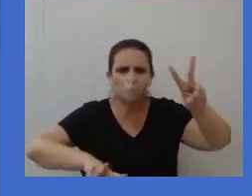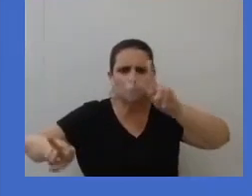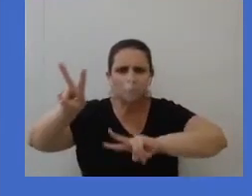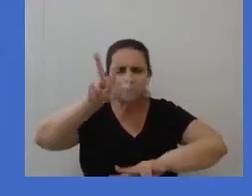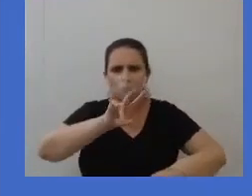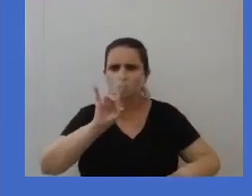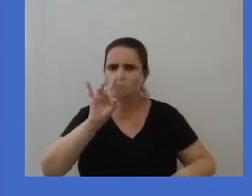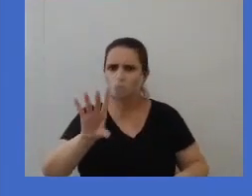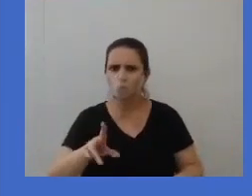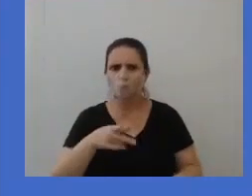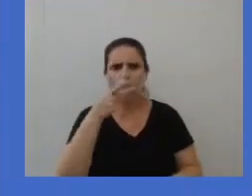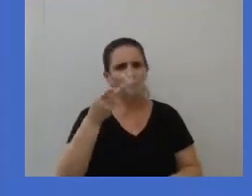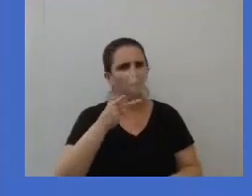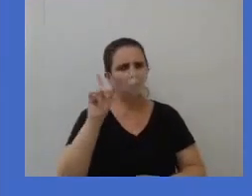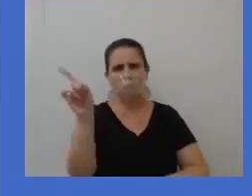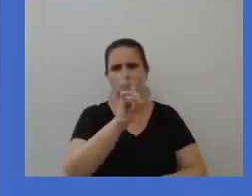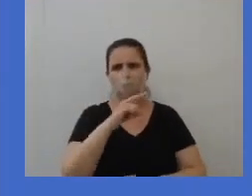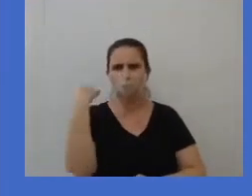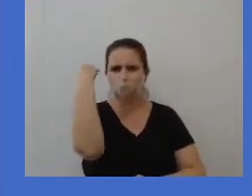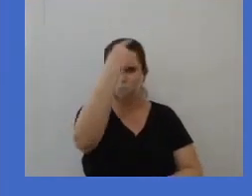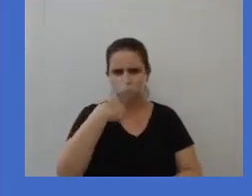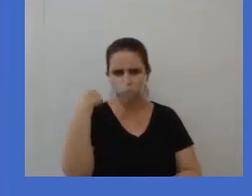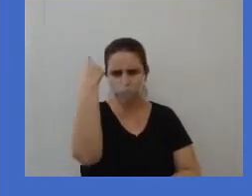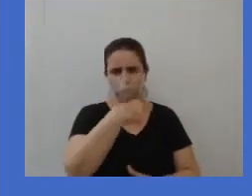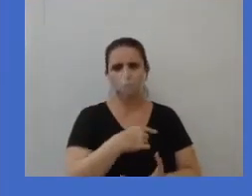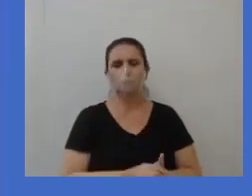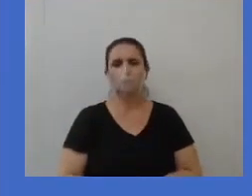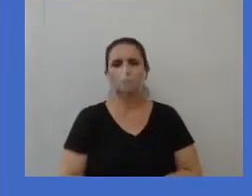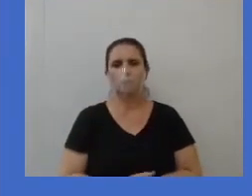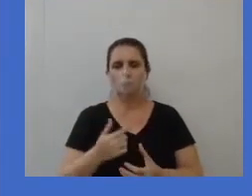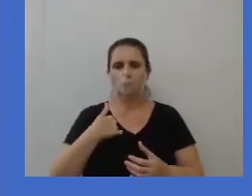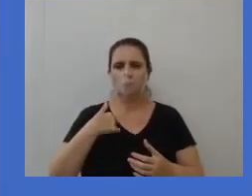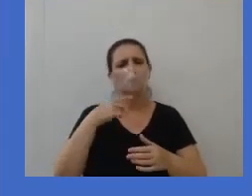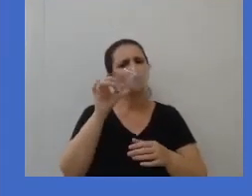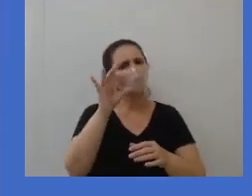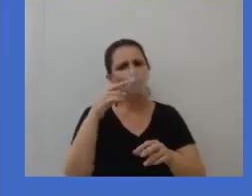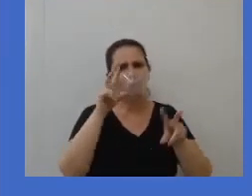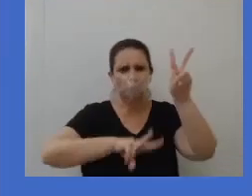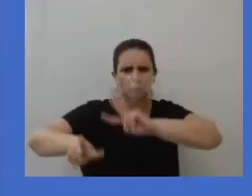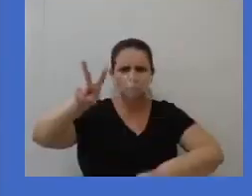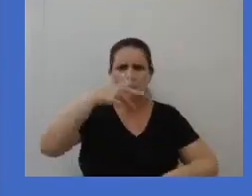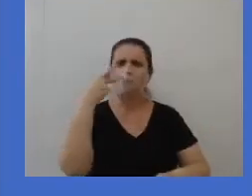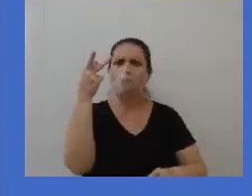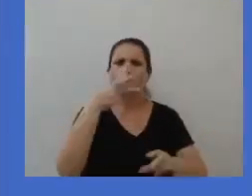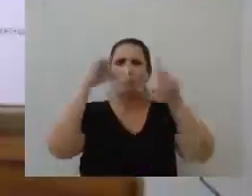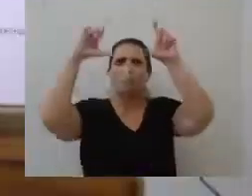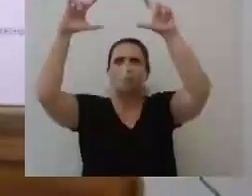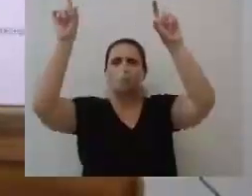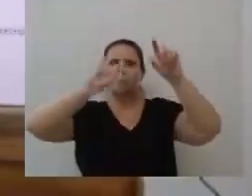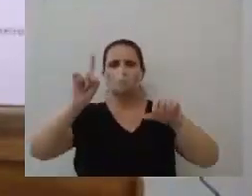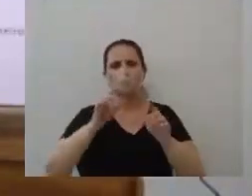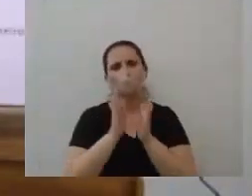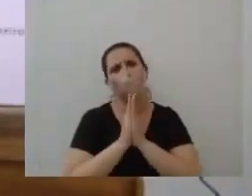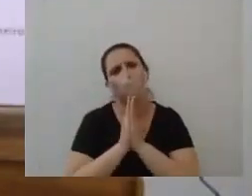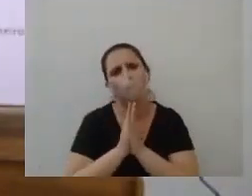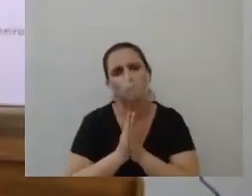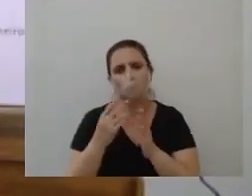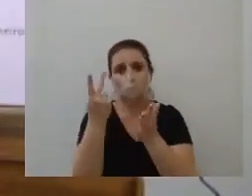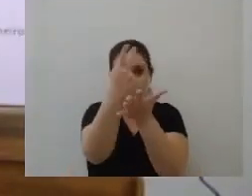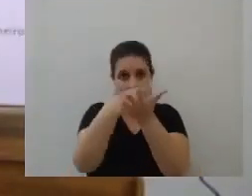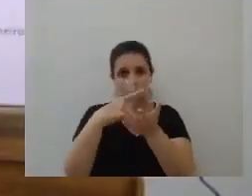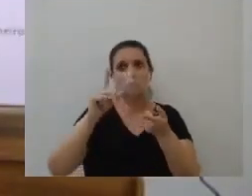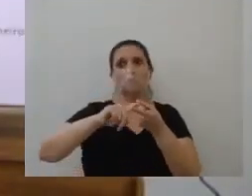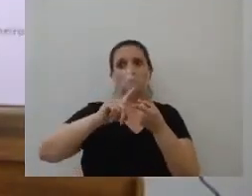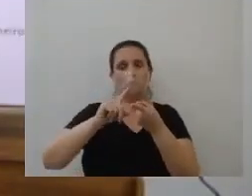não só a fala. Traz para mim aqui de novo. Não só a fala, por favor. A fala é o